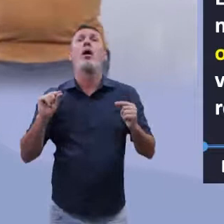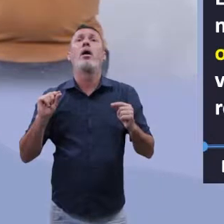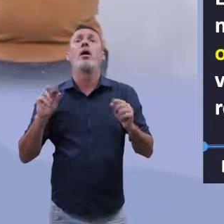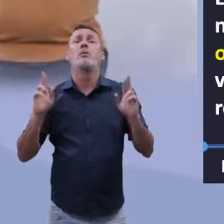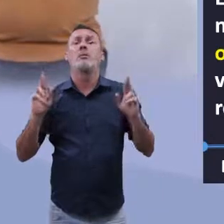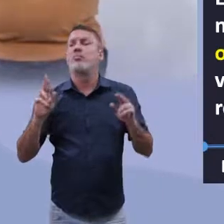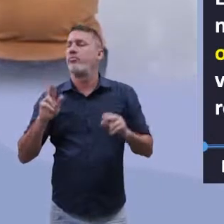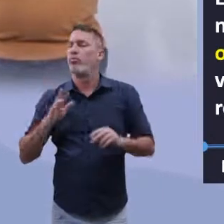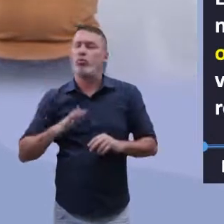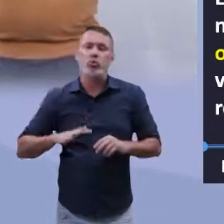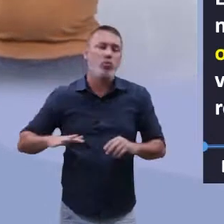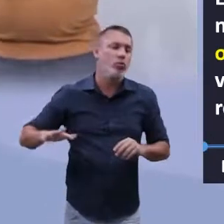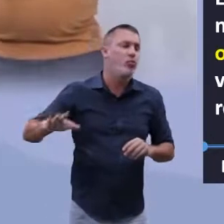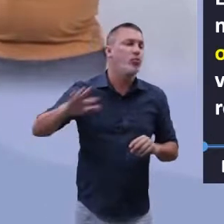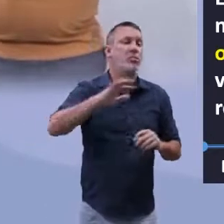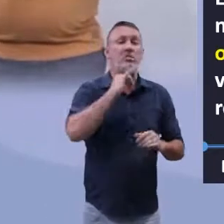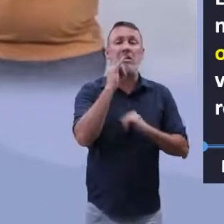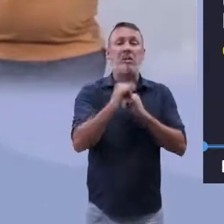os cantos.